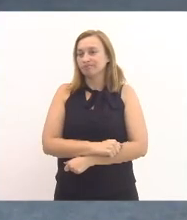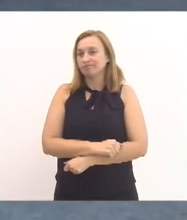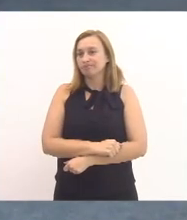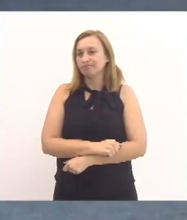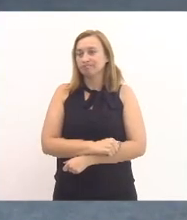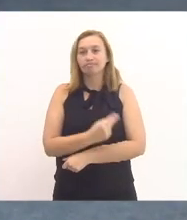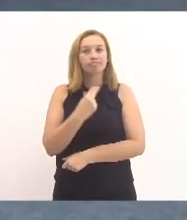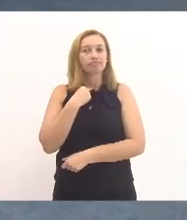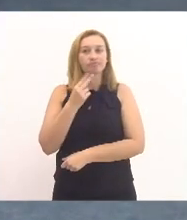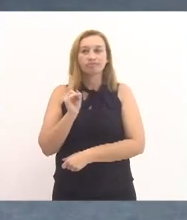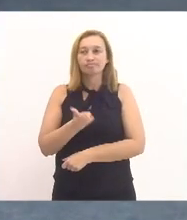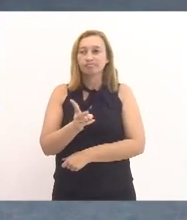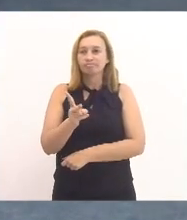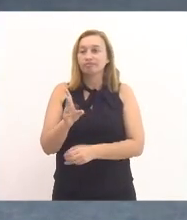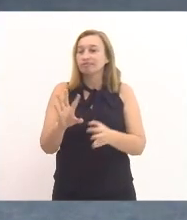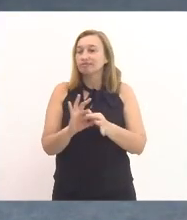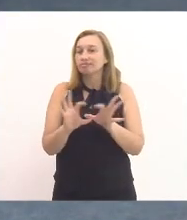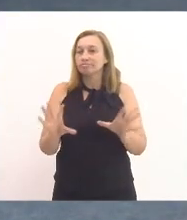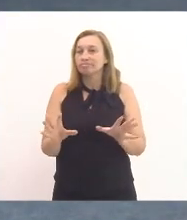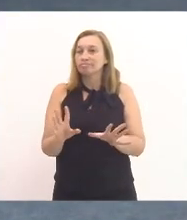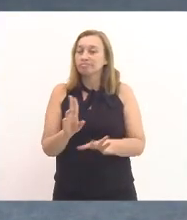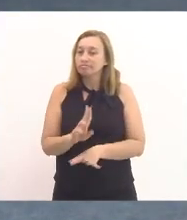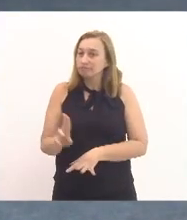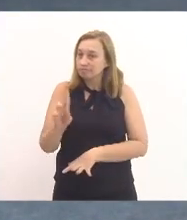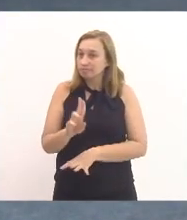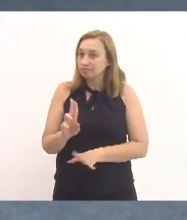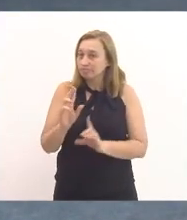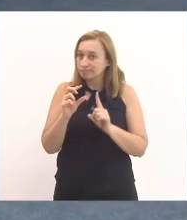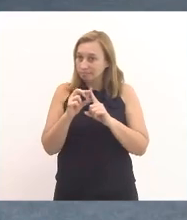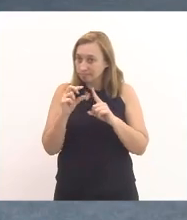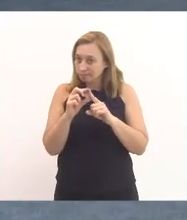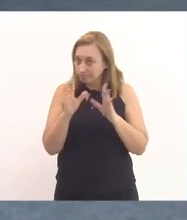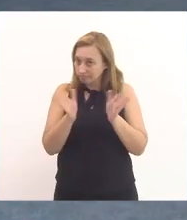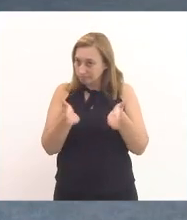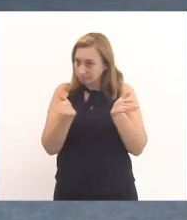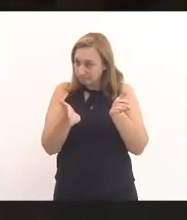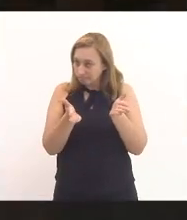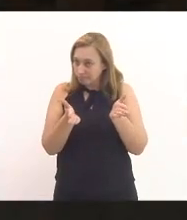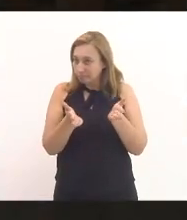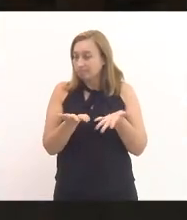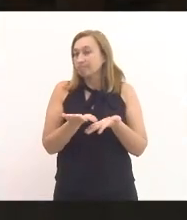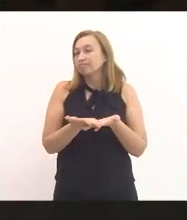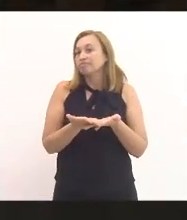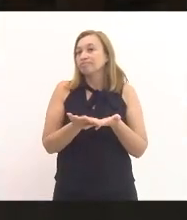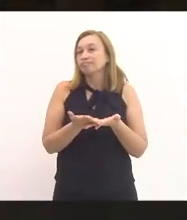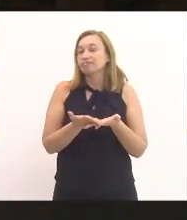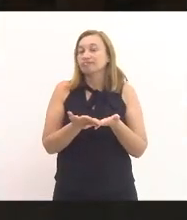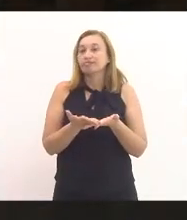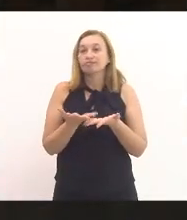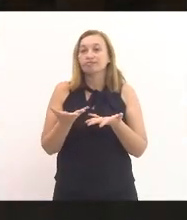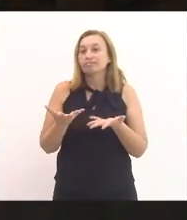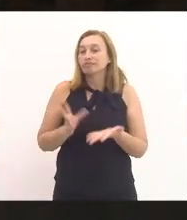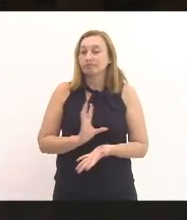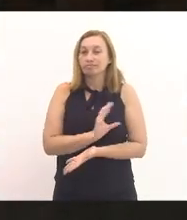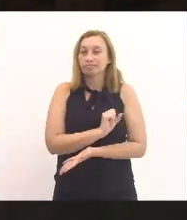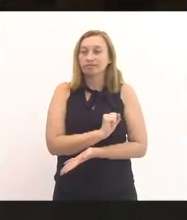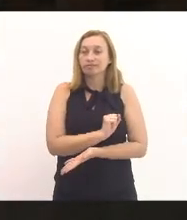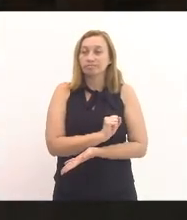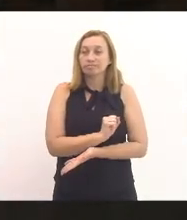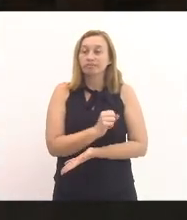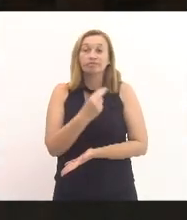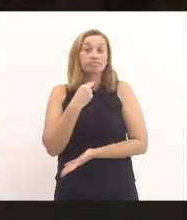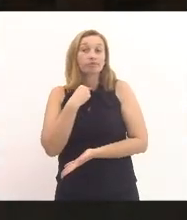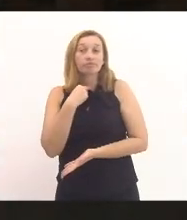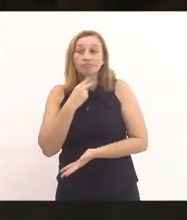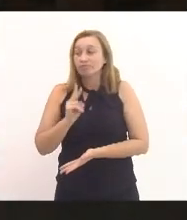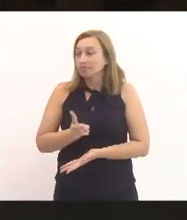eu é que não pode continuar permitindo e eu vou usar o termo agora né meu tempo Favorito agora aqui